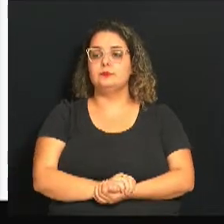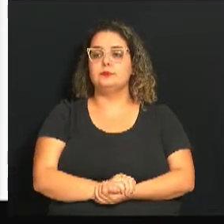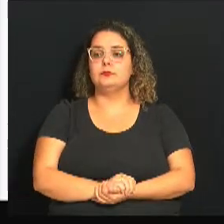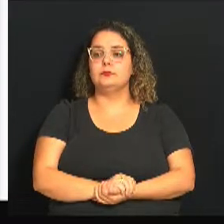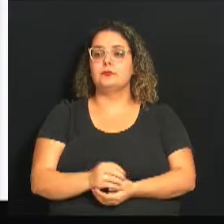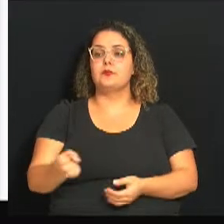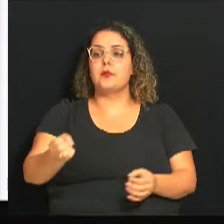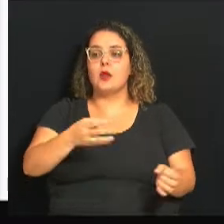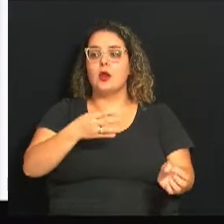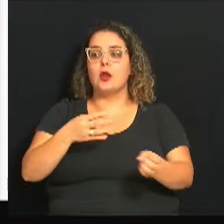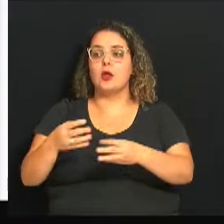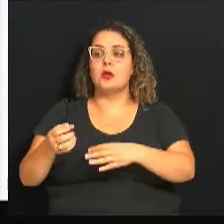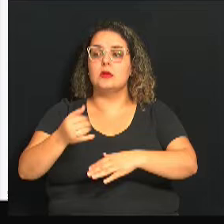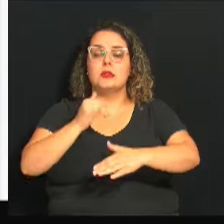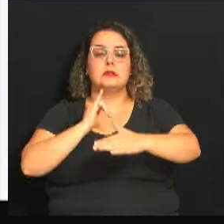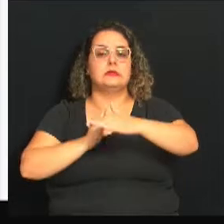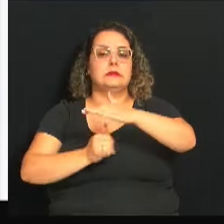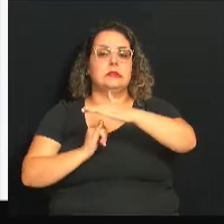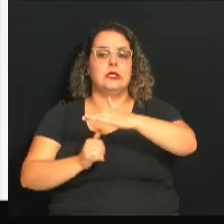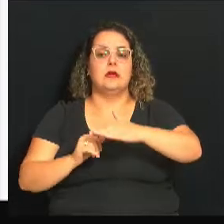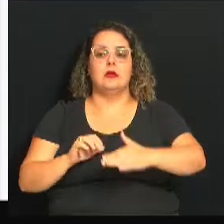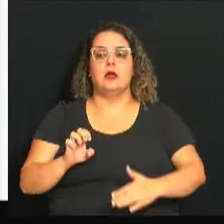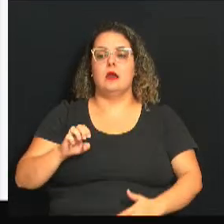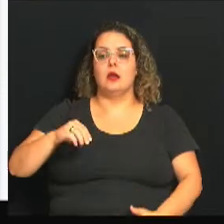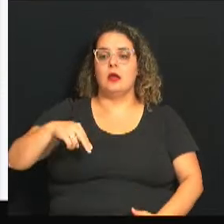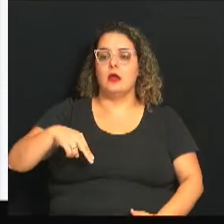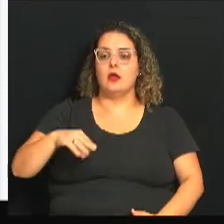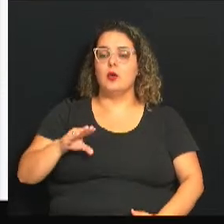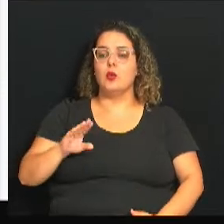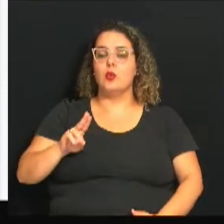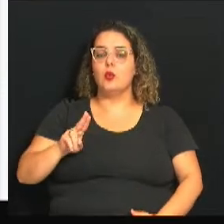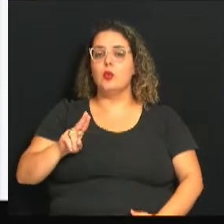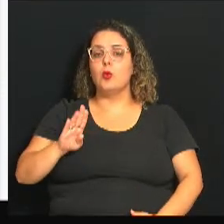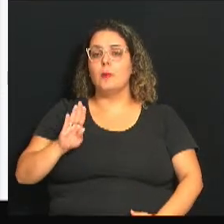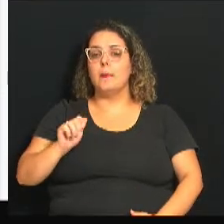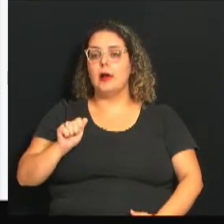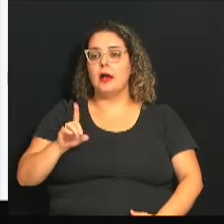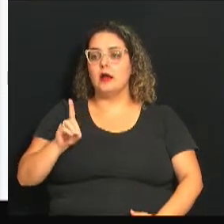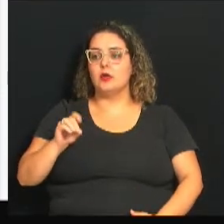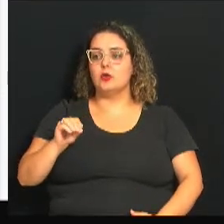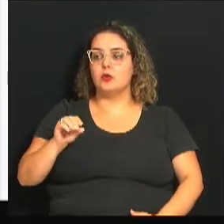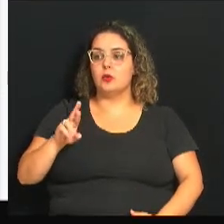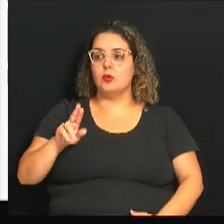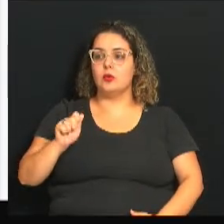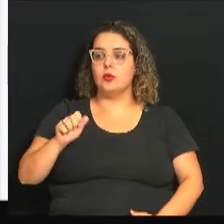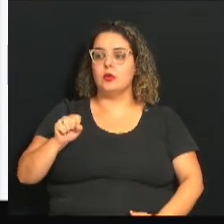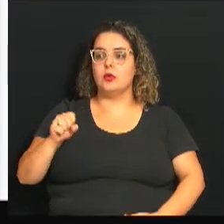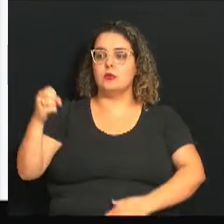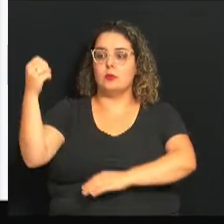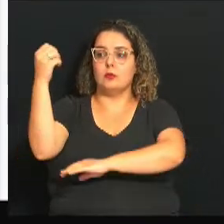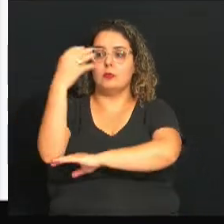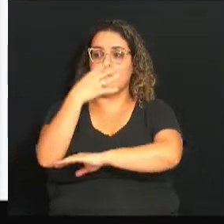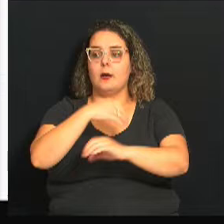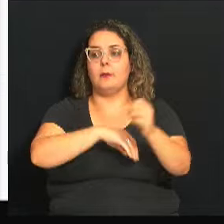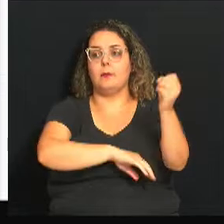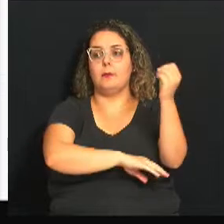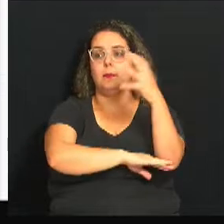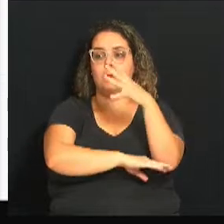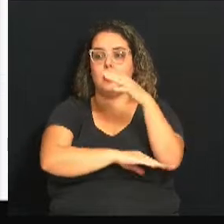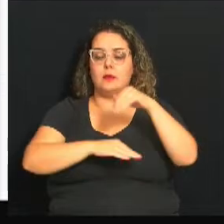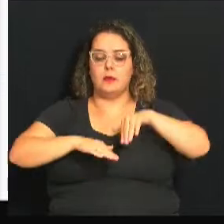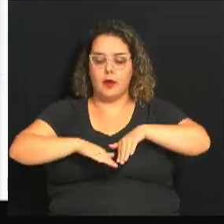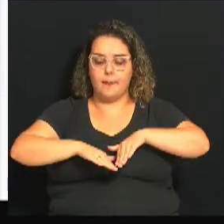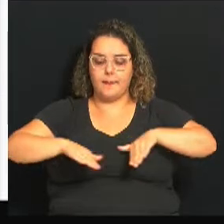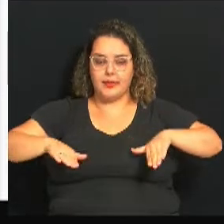startups, incubadoras, trabalhar também a questão de iluminação subterrânea, que é o projeto da Campos Sales, que é o